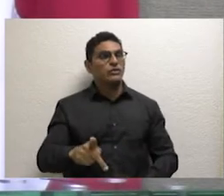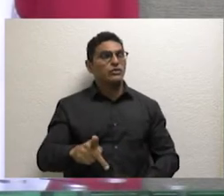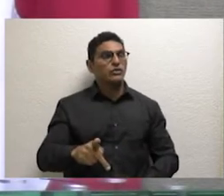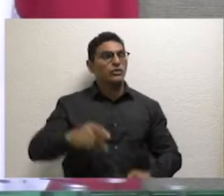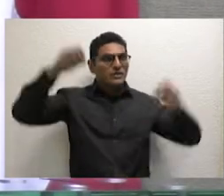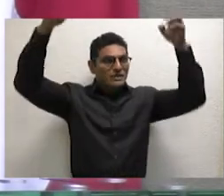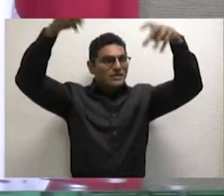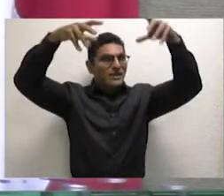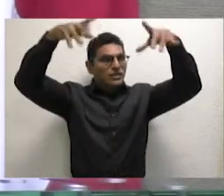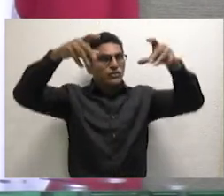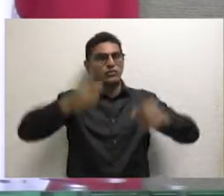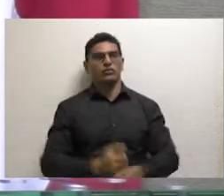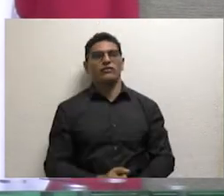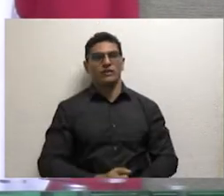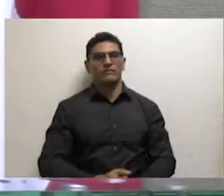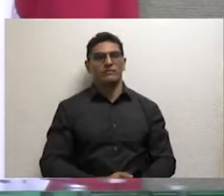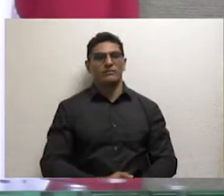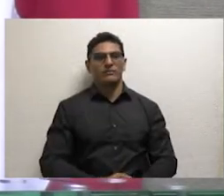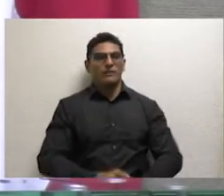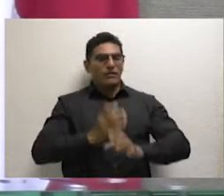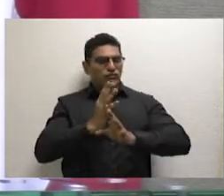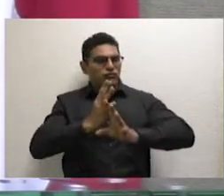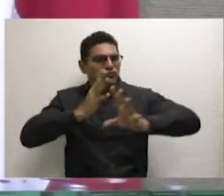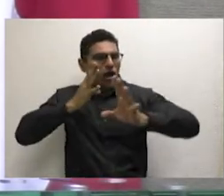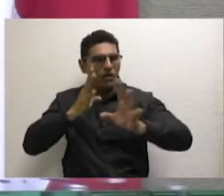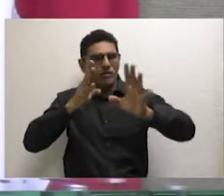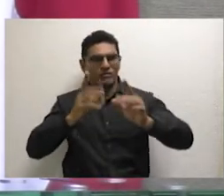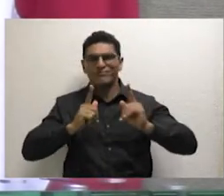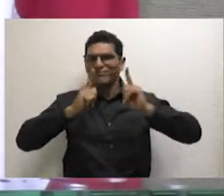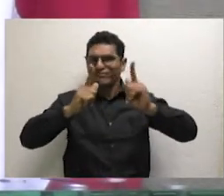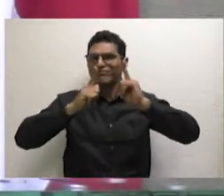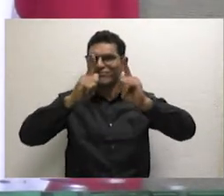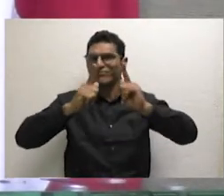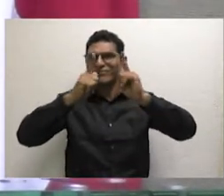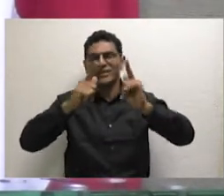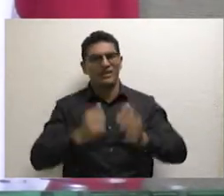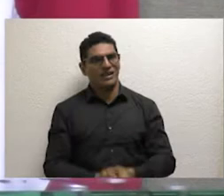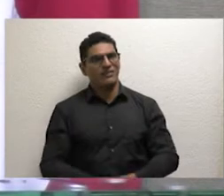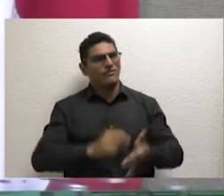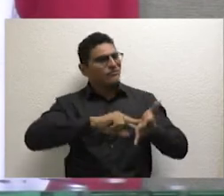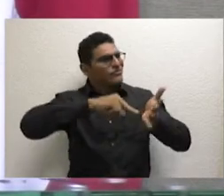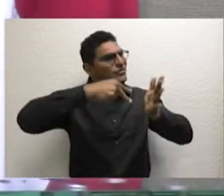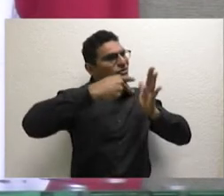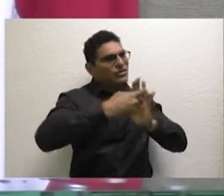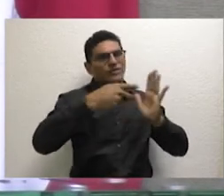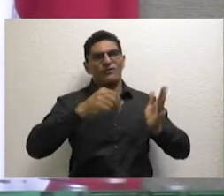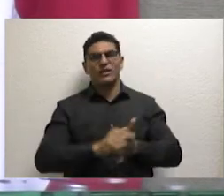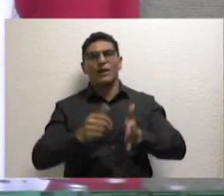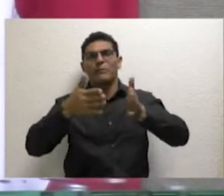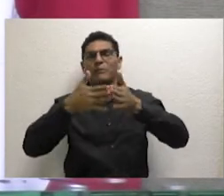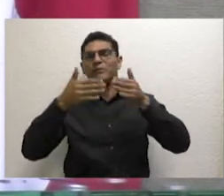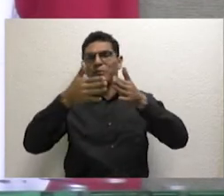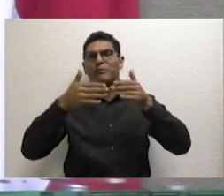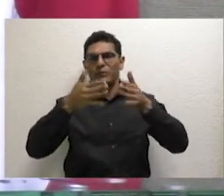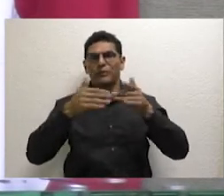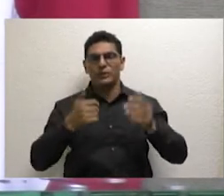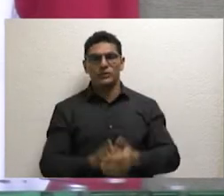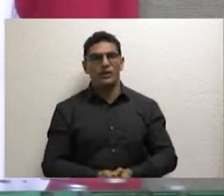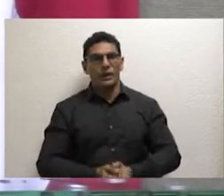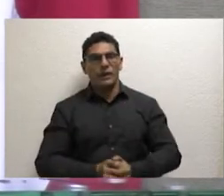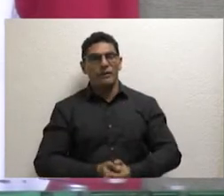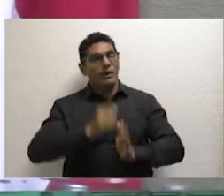resistência isso significa pedir pelos seus